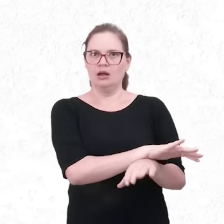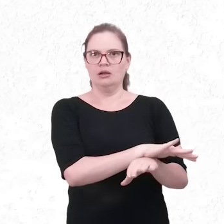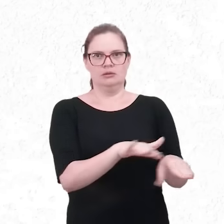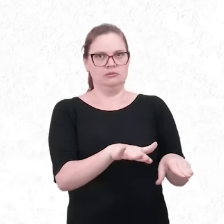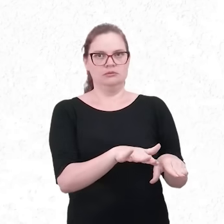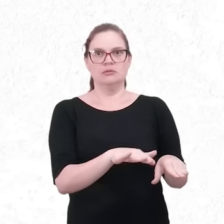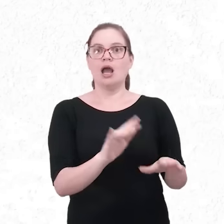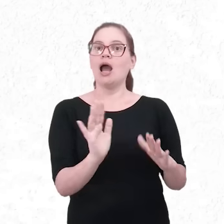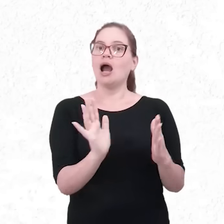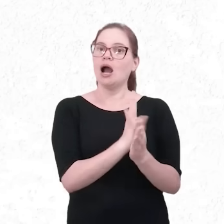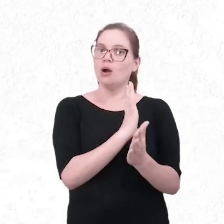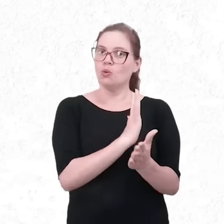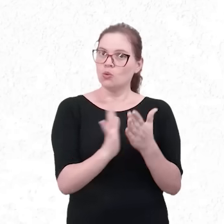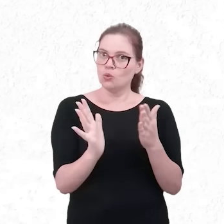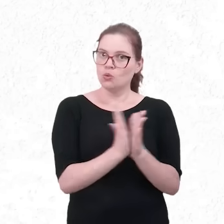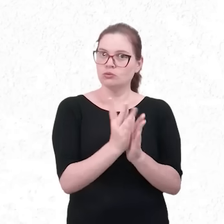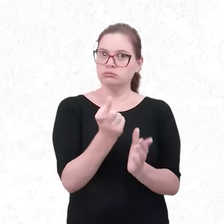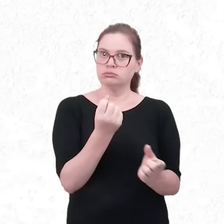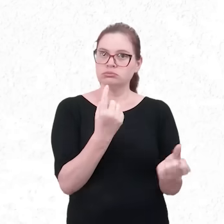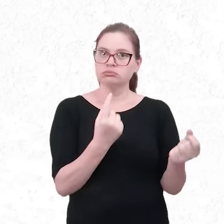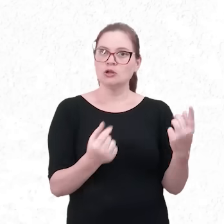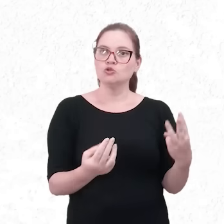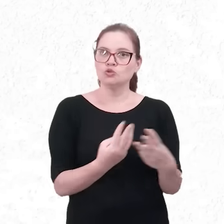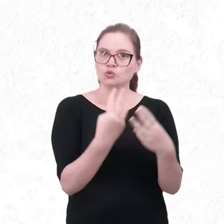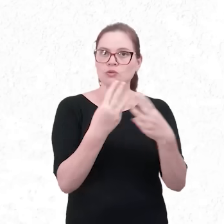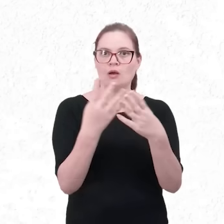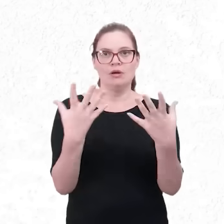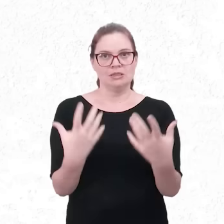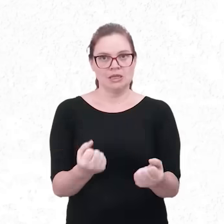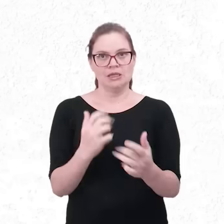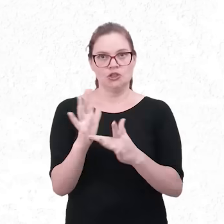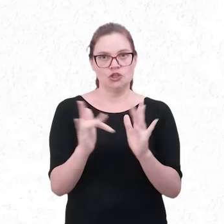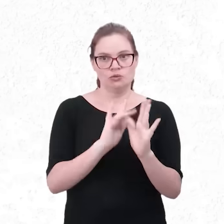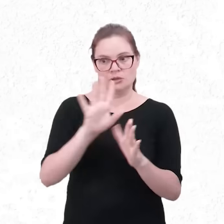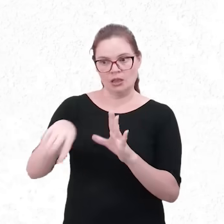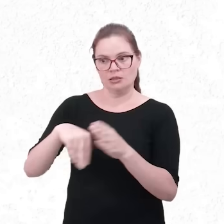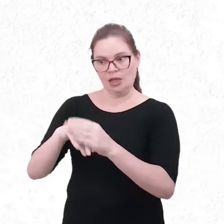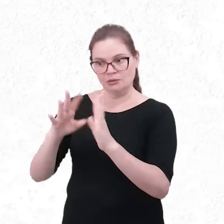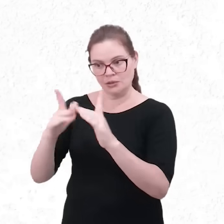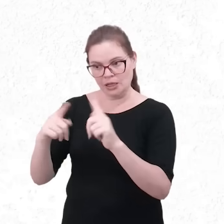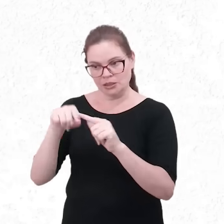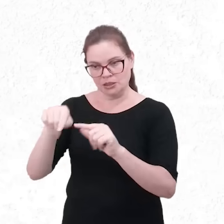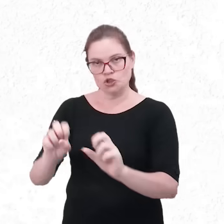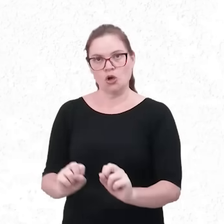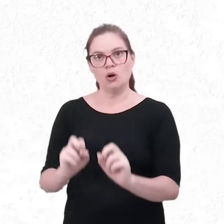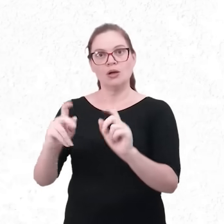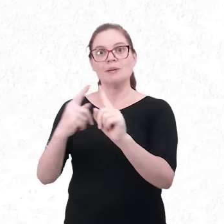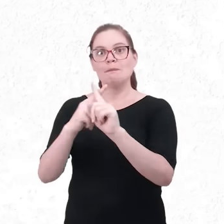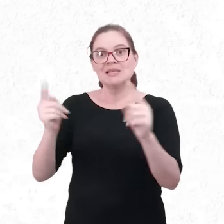aceitar Jesus, já falamos, mas quem está no plano profético hoje é a igreja.